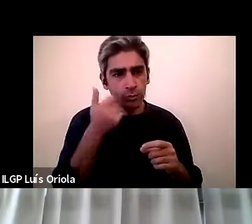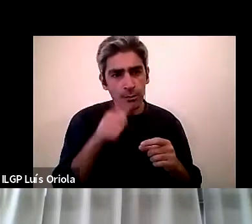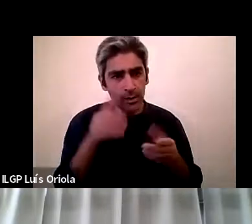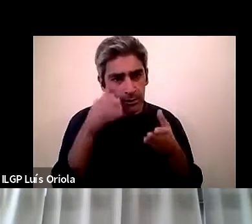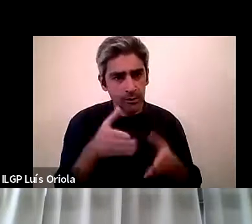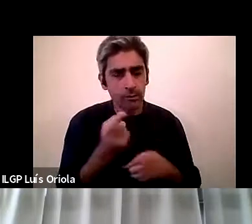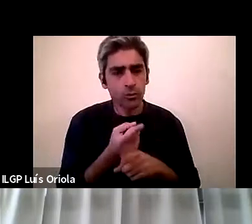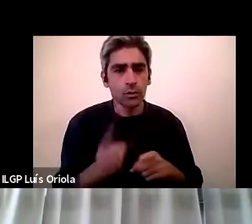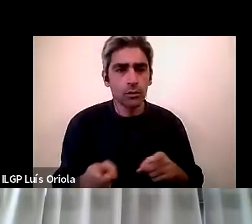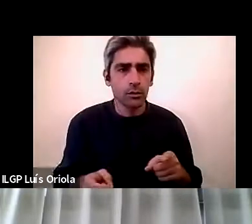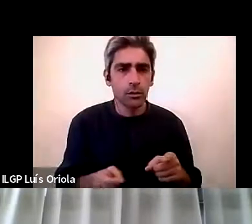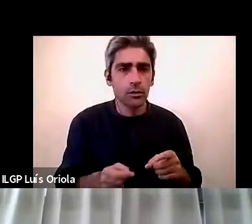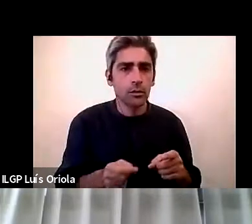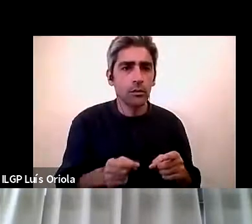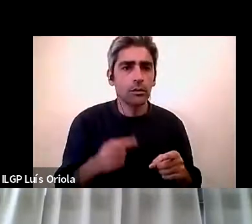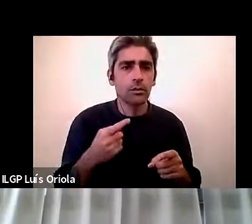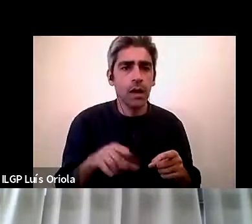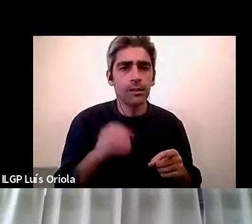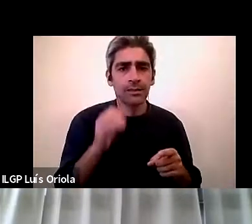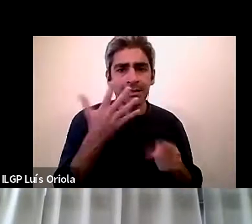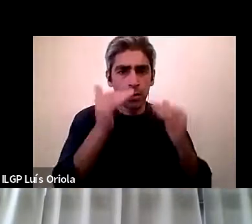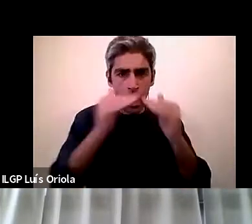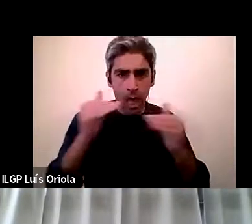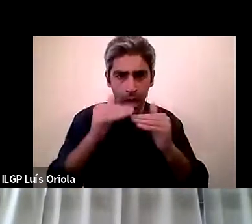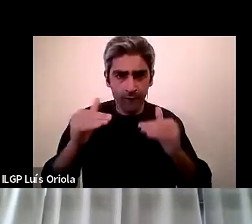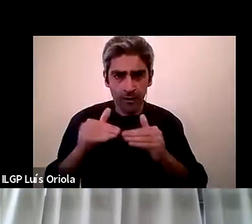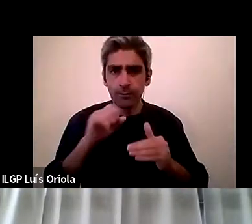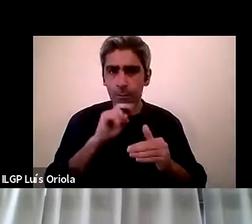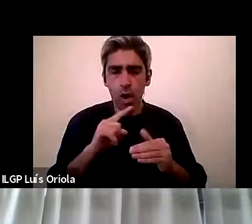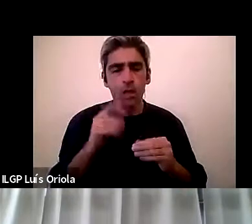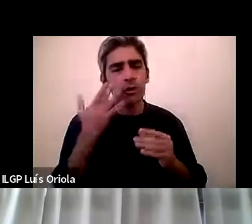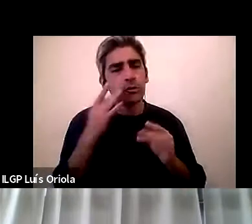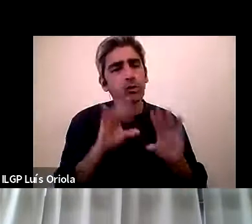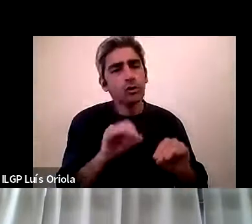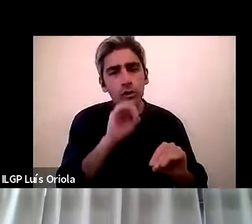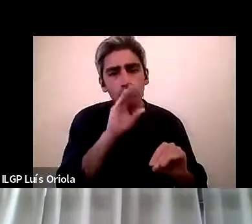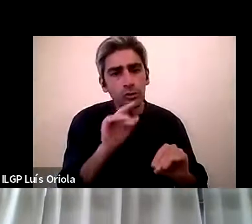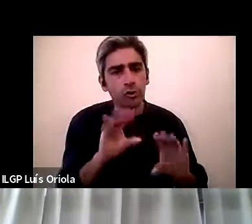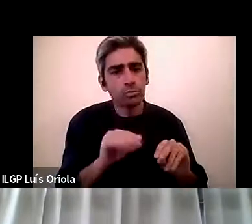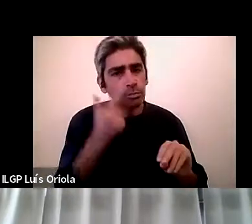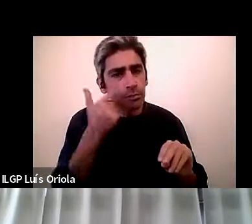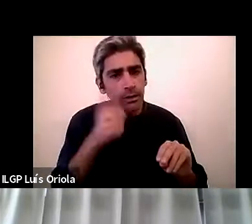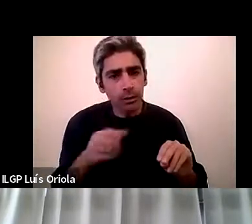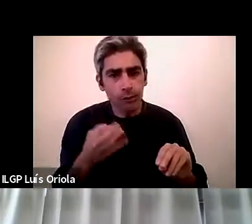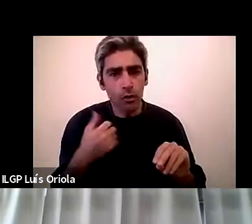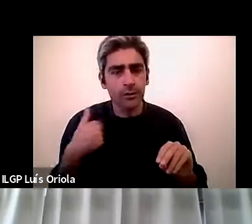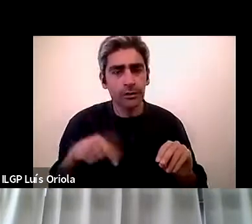porque há 5 níveis onde a experimentação pode acontecer. Nós tínhamos aqui, com muito gosto,